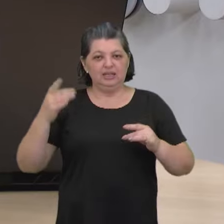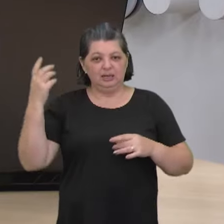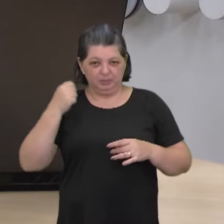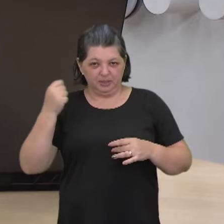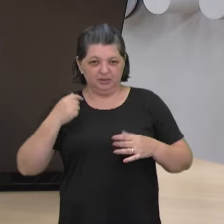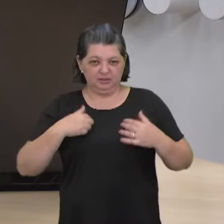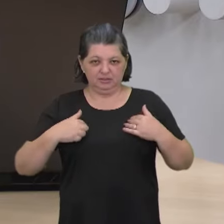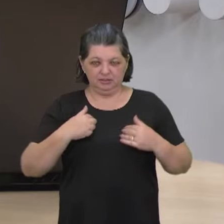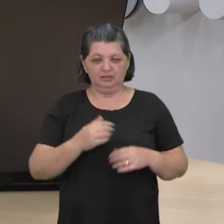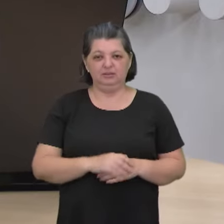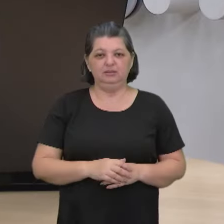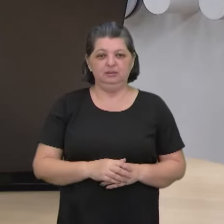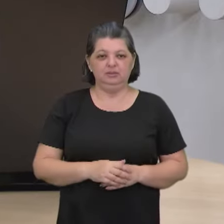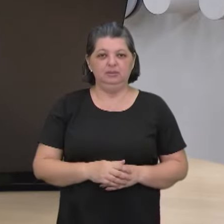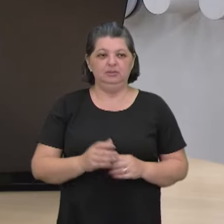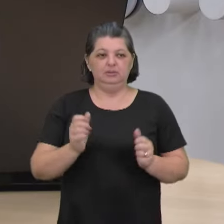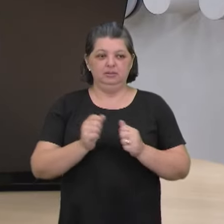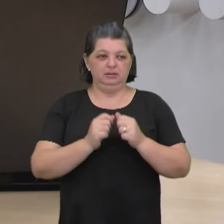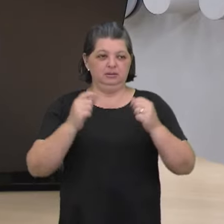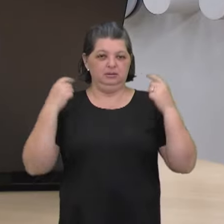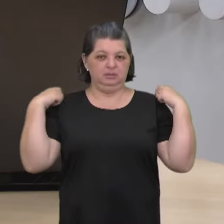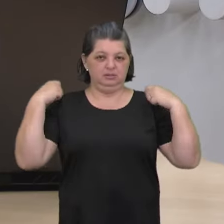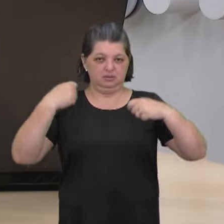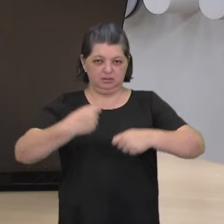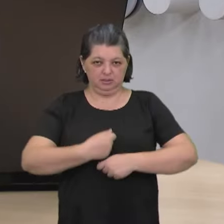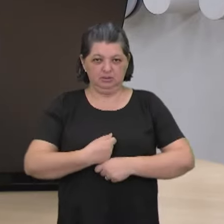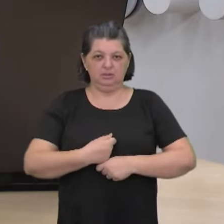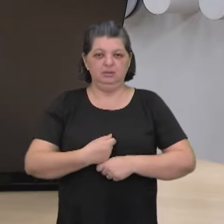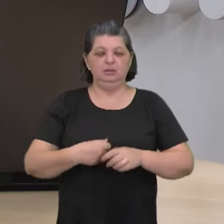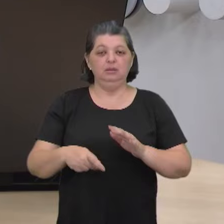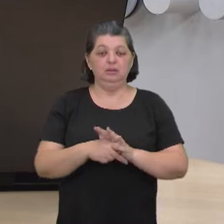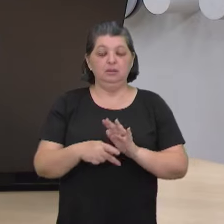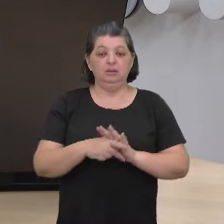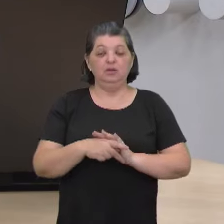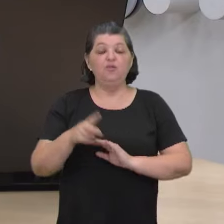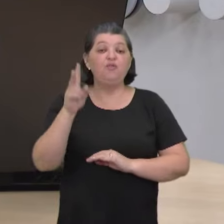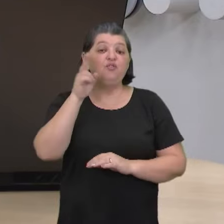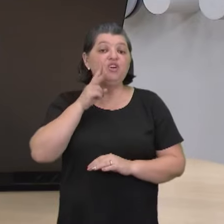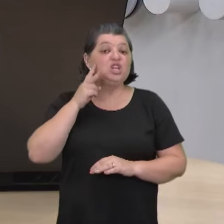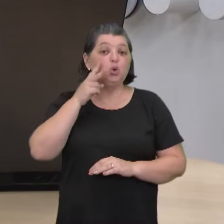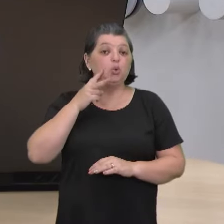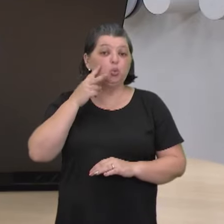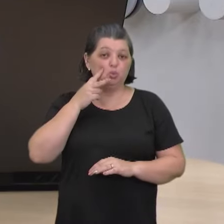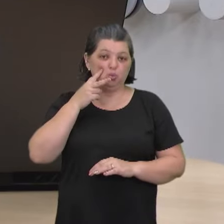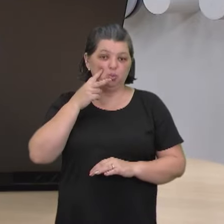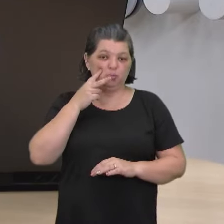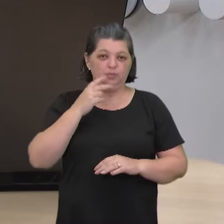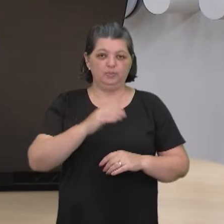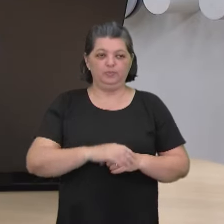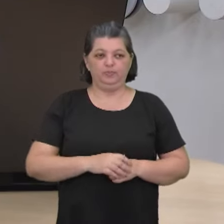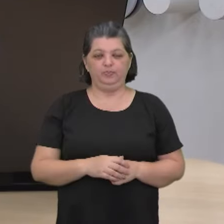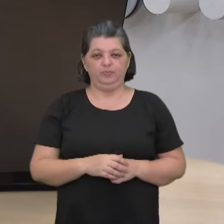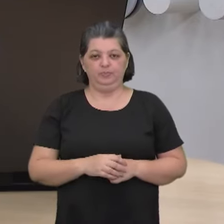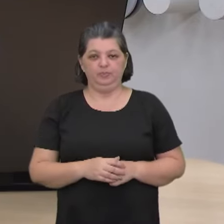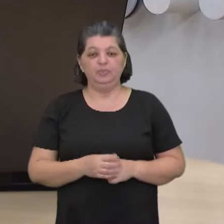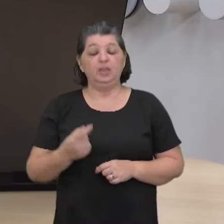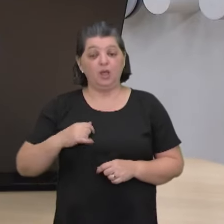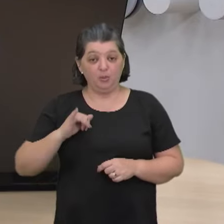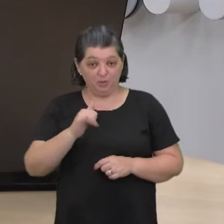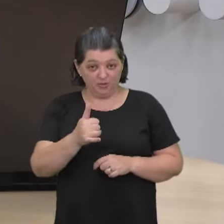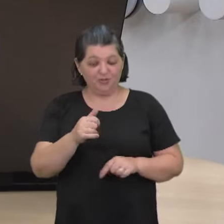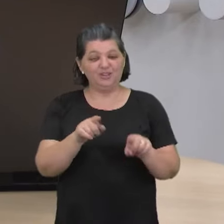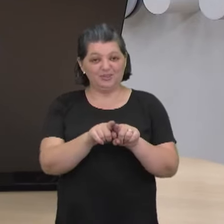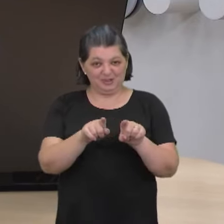e uma blusa de lã de manga comprida de cor vinho. E eu aproveito também